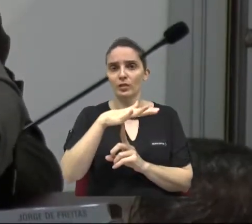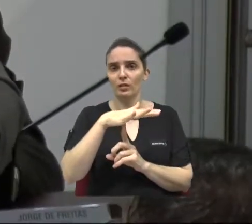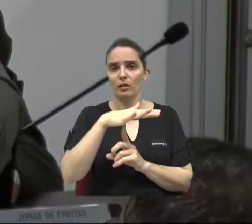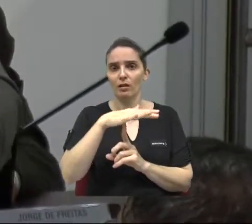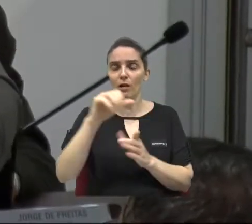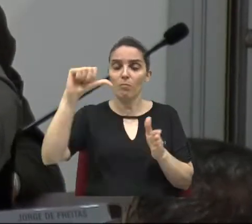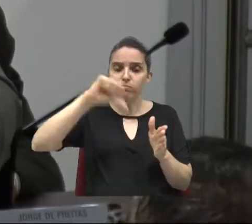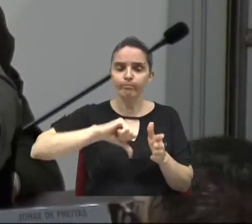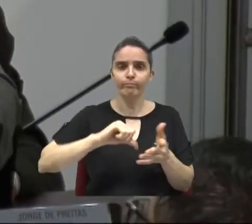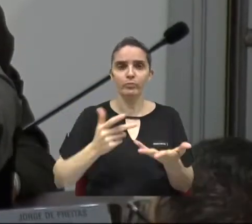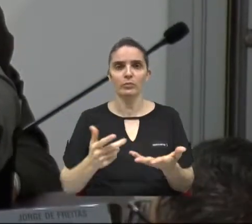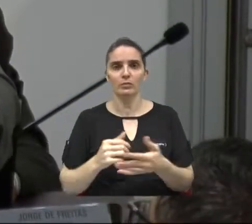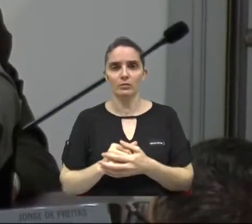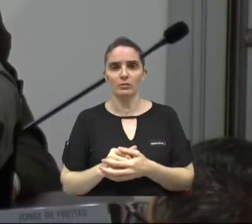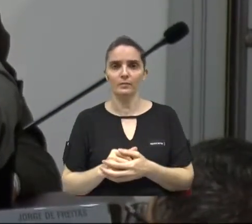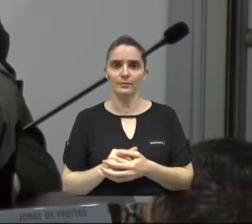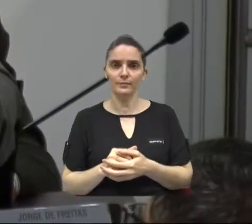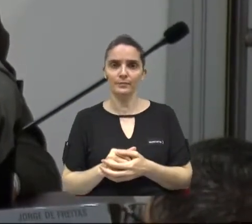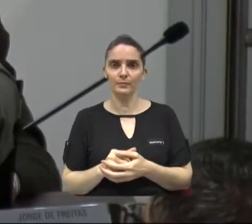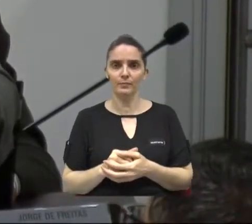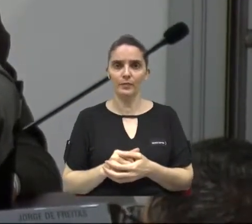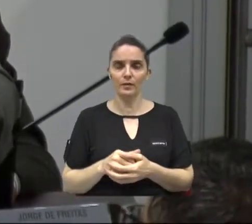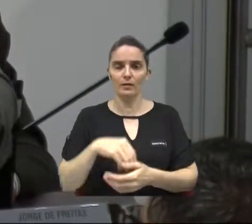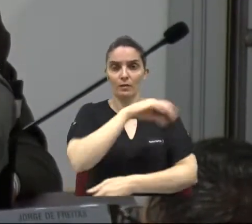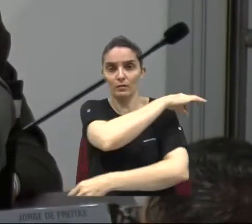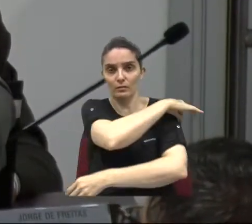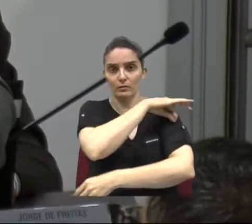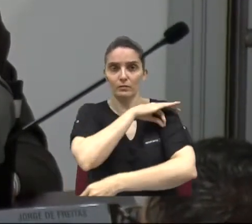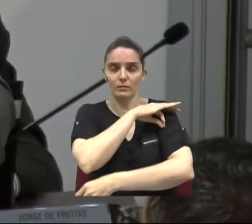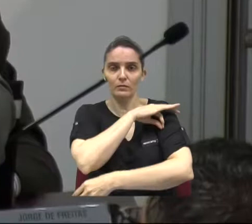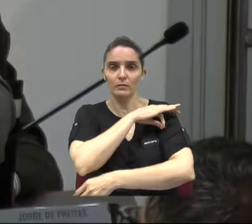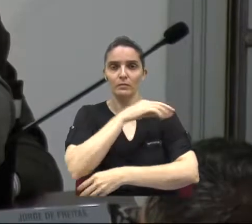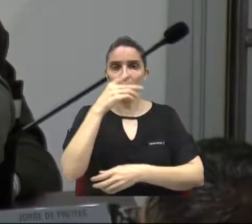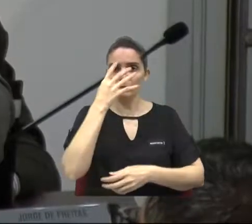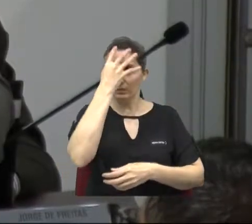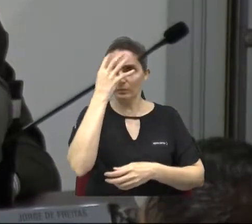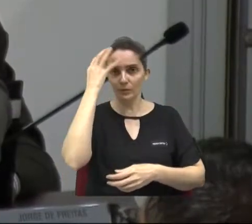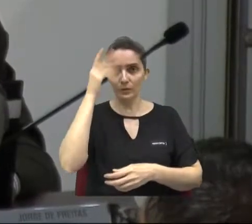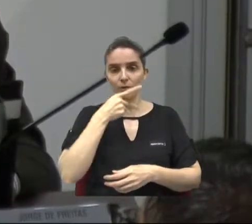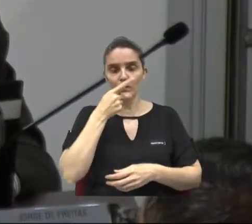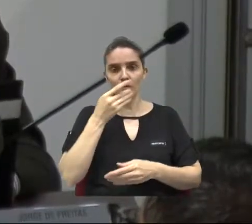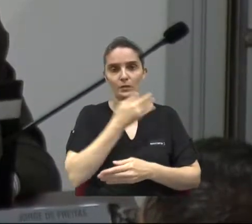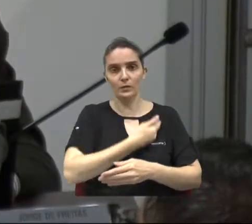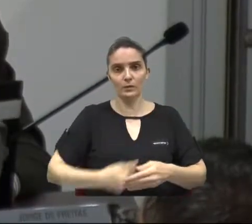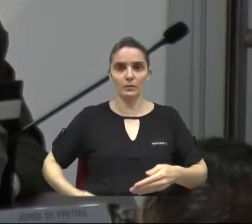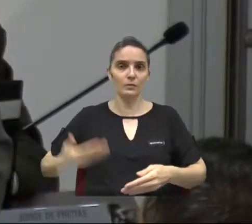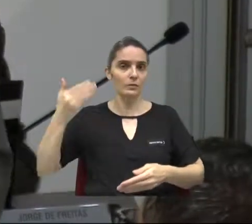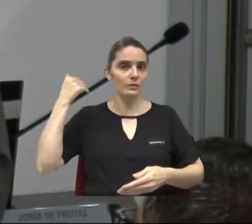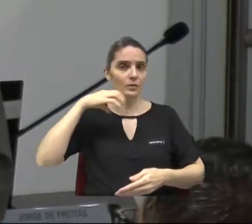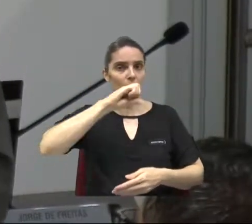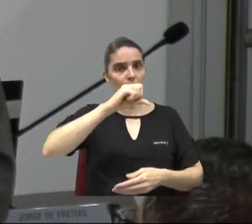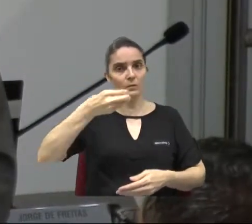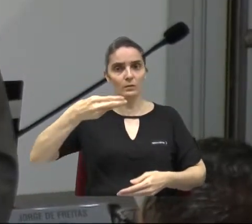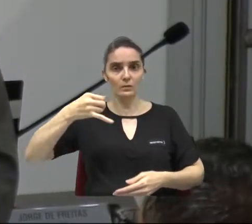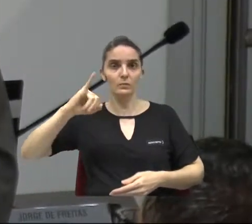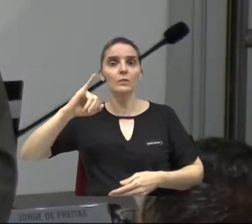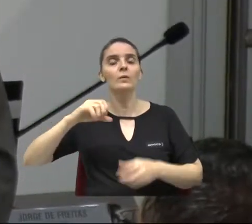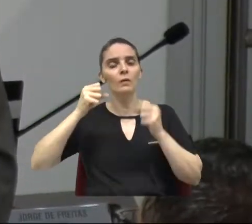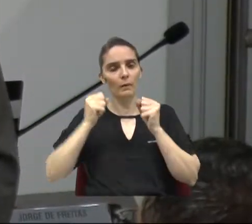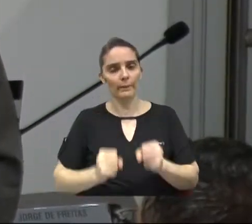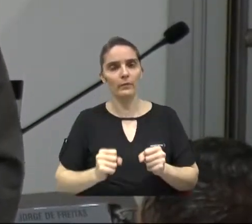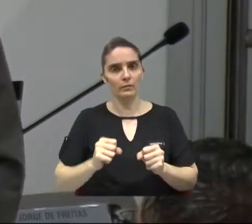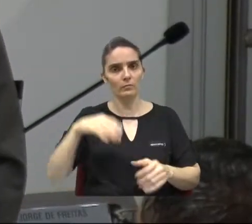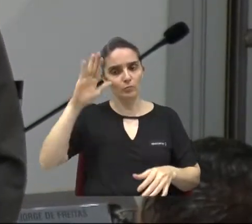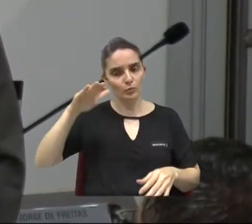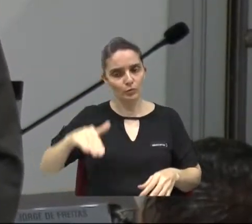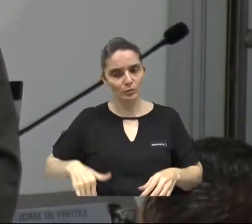prefeito Mário Botion, que o governo anterior podia ter economizado de 8 a 9 milhões, e eles